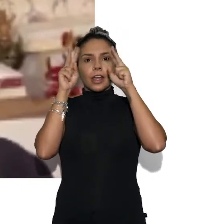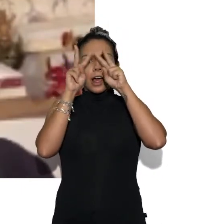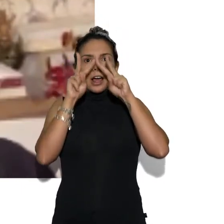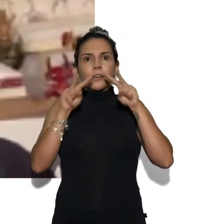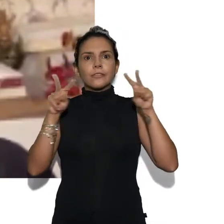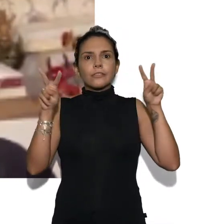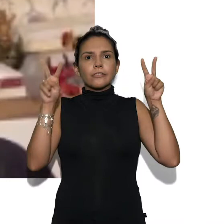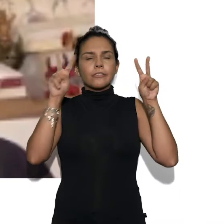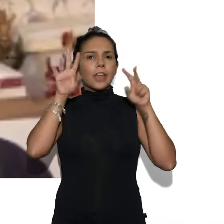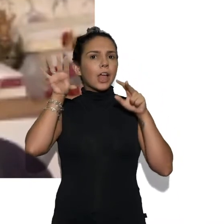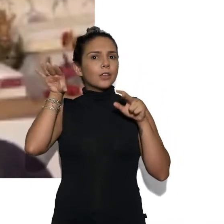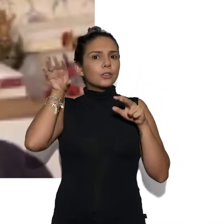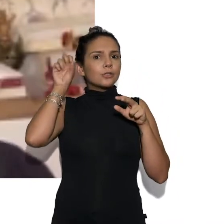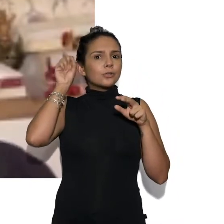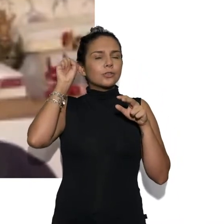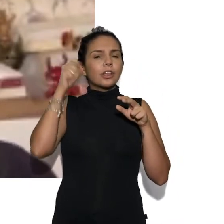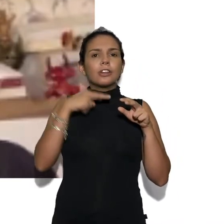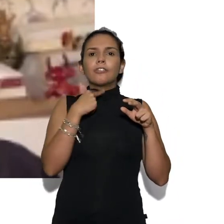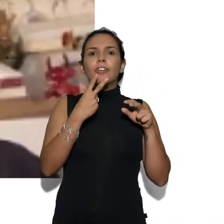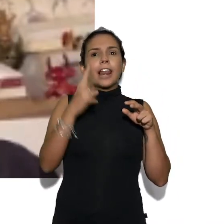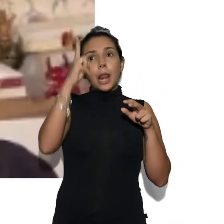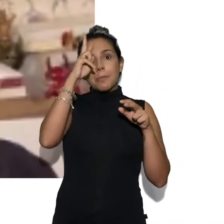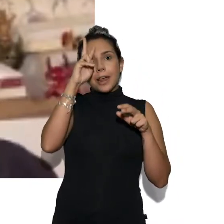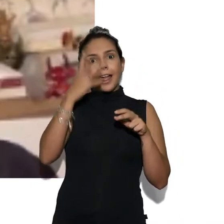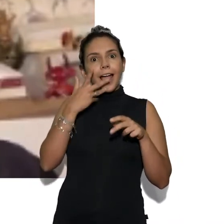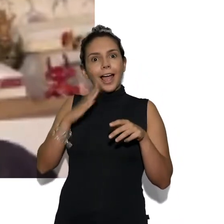instantes, escutando vozes